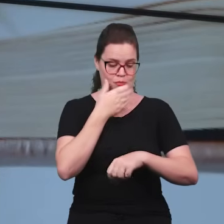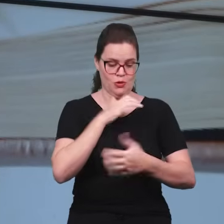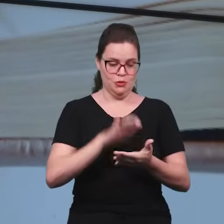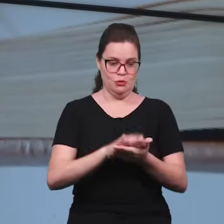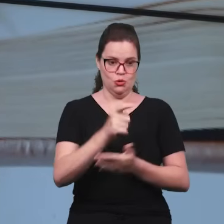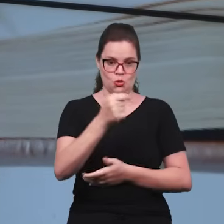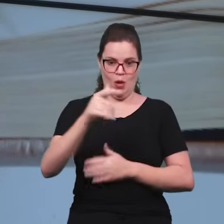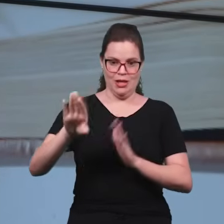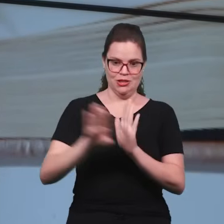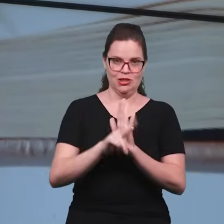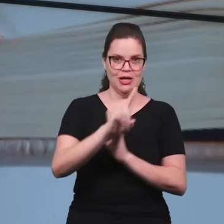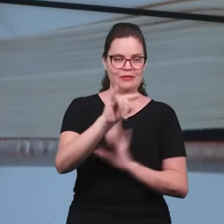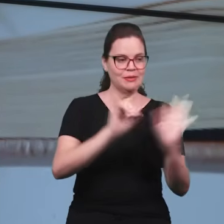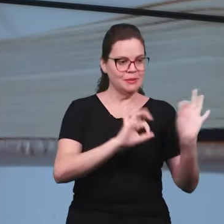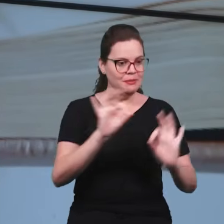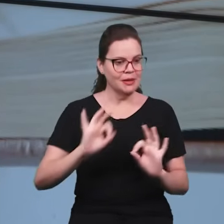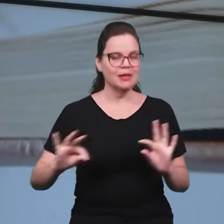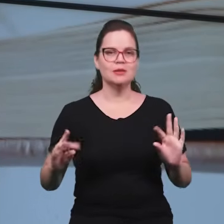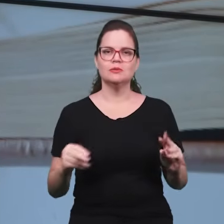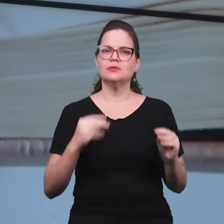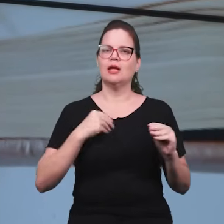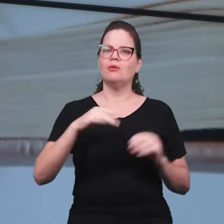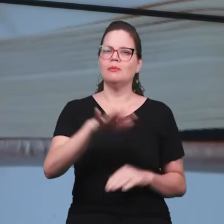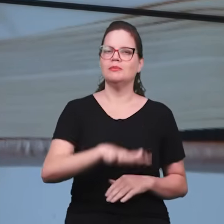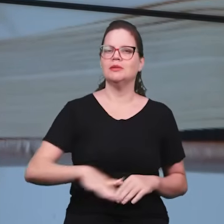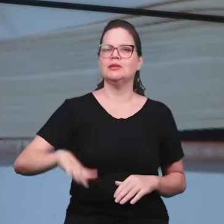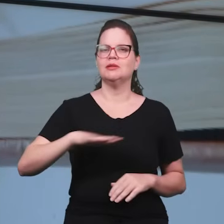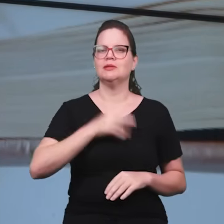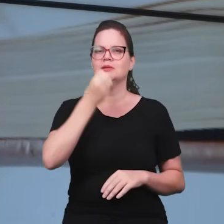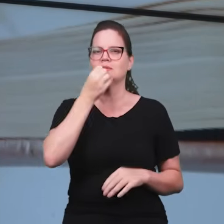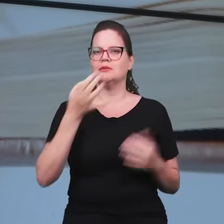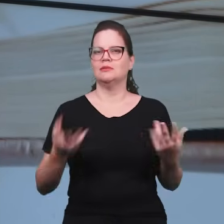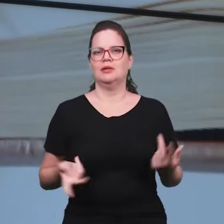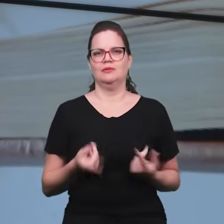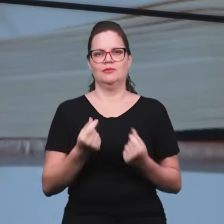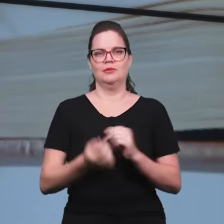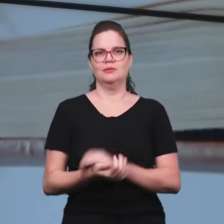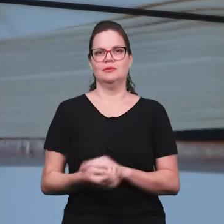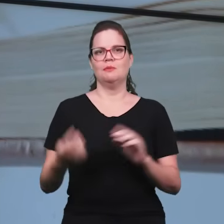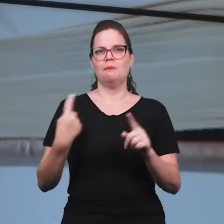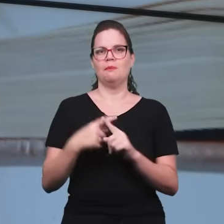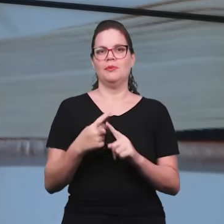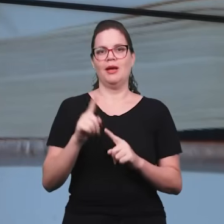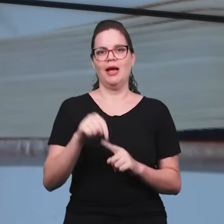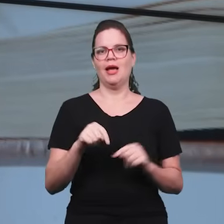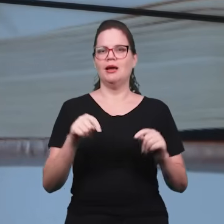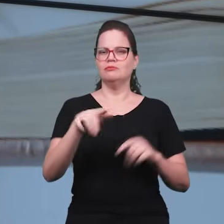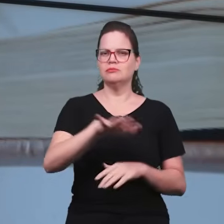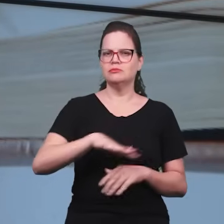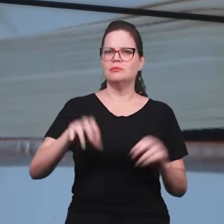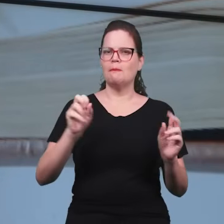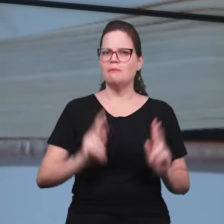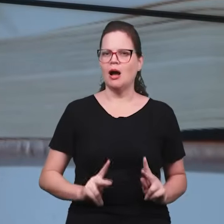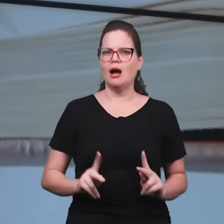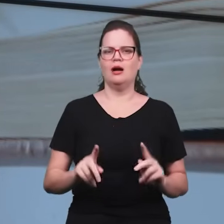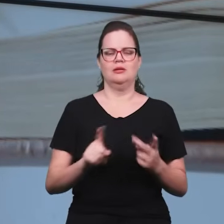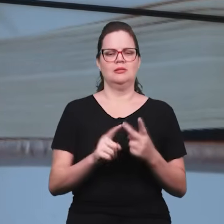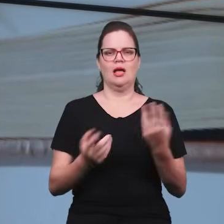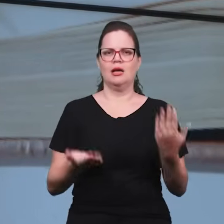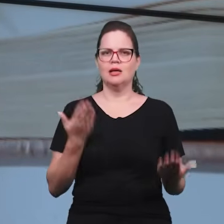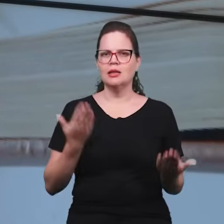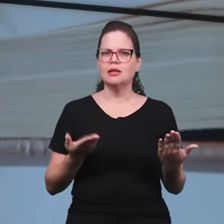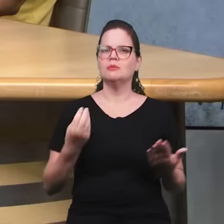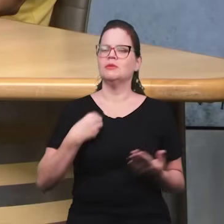chegar. Então, é aquele ambiente maravilhoso. Por quê? Porque é um ambiente de paz e de equilíbrio, né? Isso é